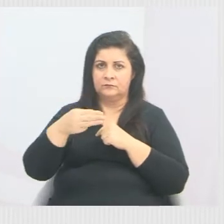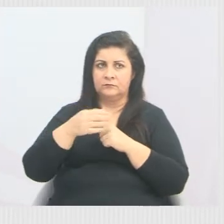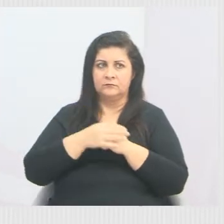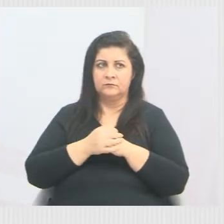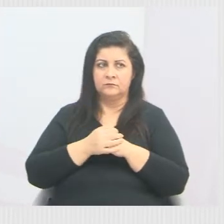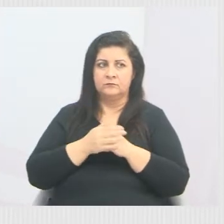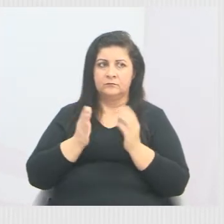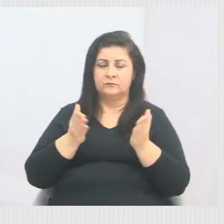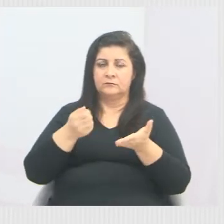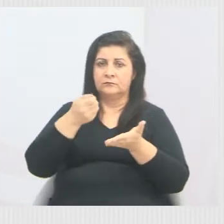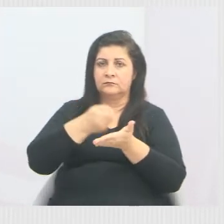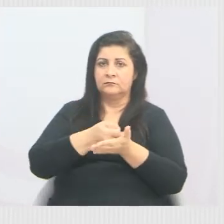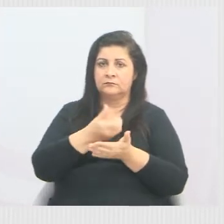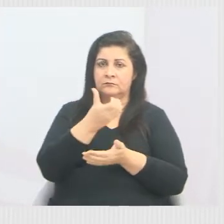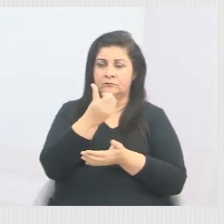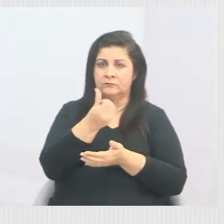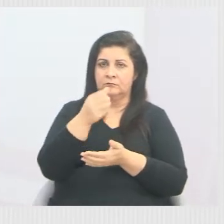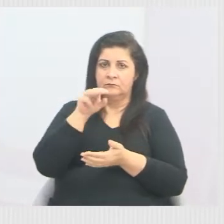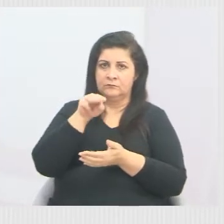27.259.000 e realizado